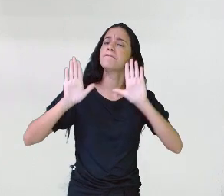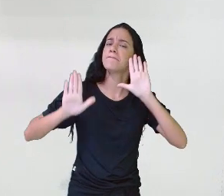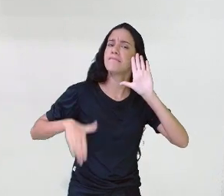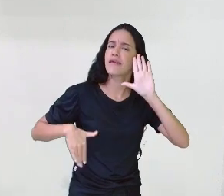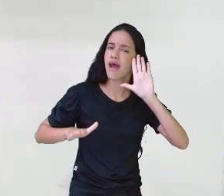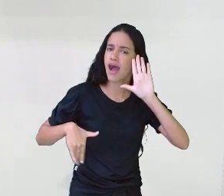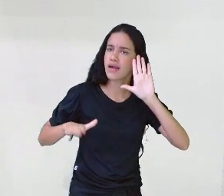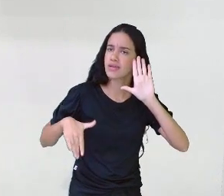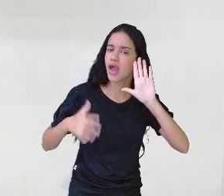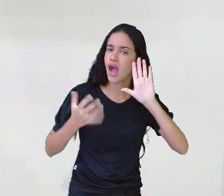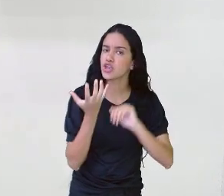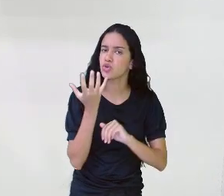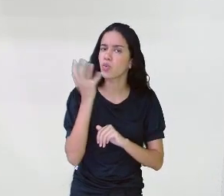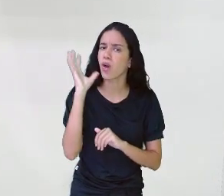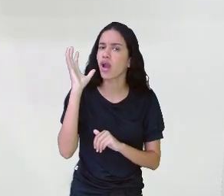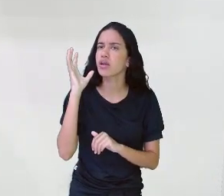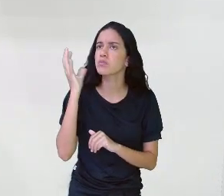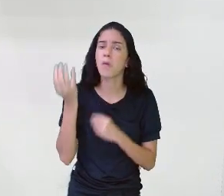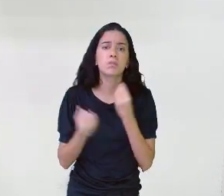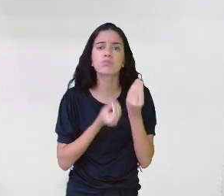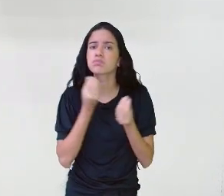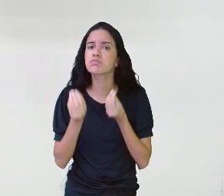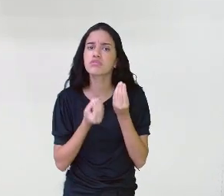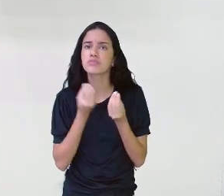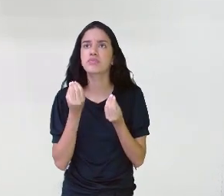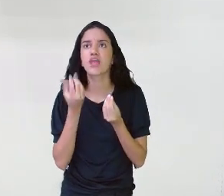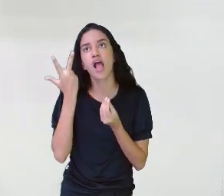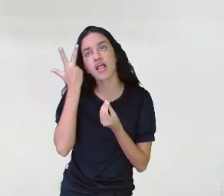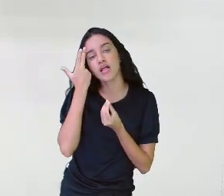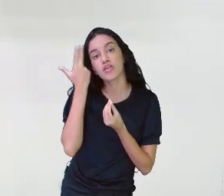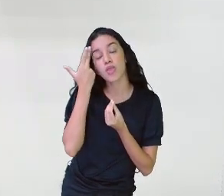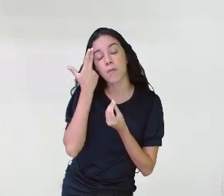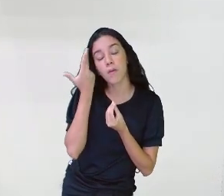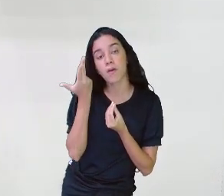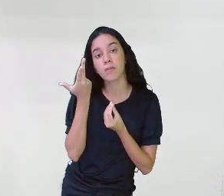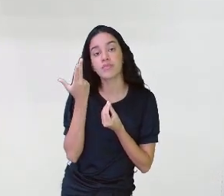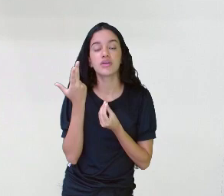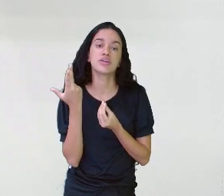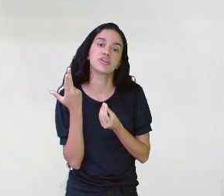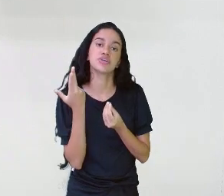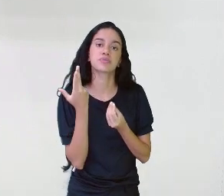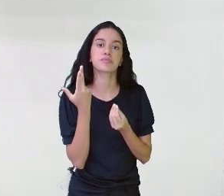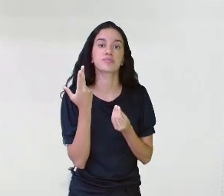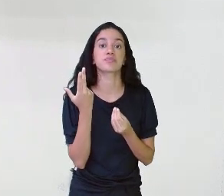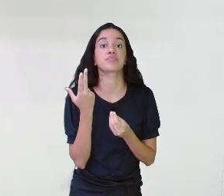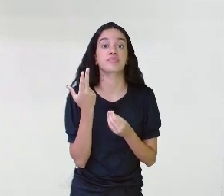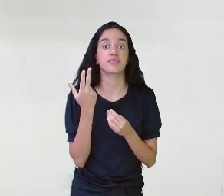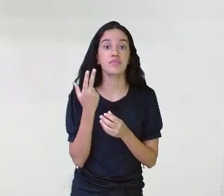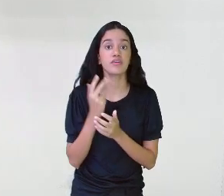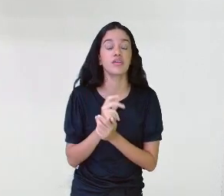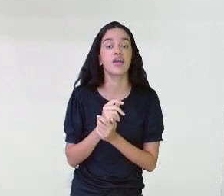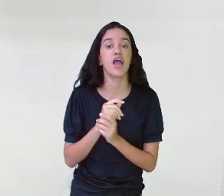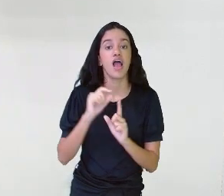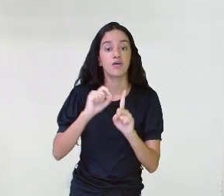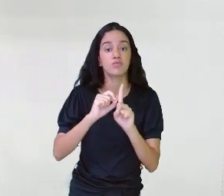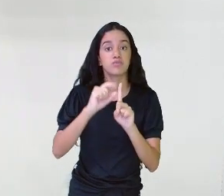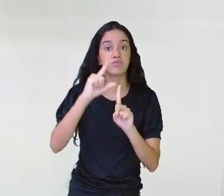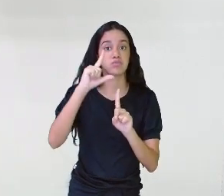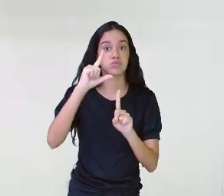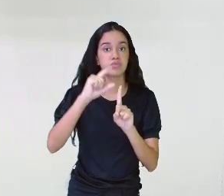E o clima do Nordeste, como é? Normalmente, as temperaturas são mais altas. E